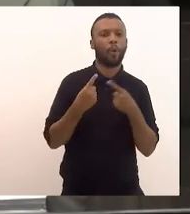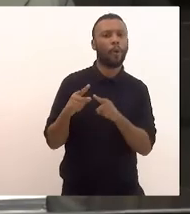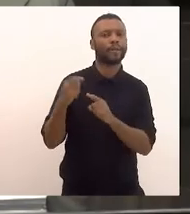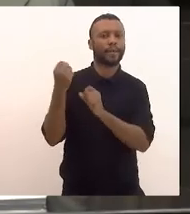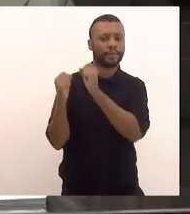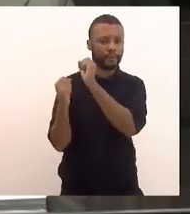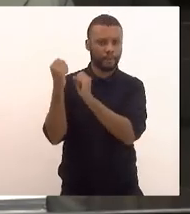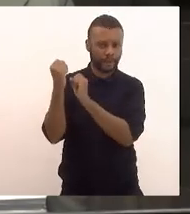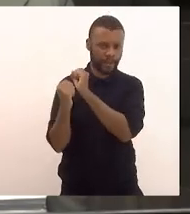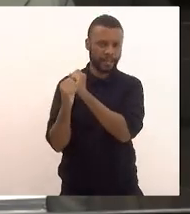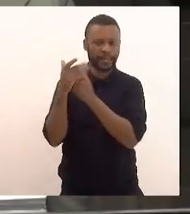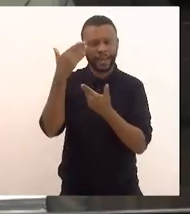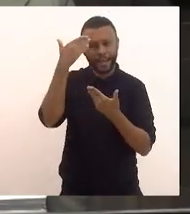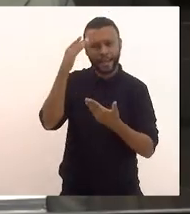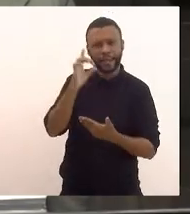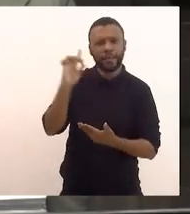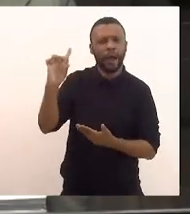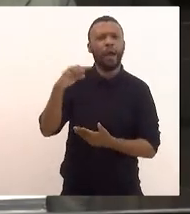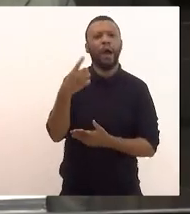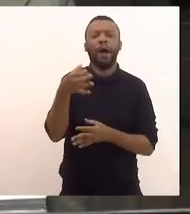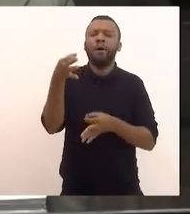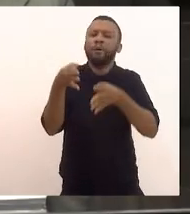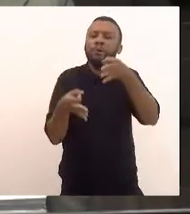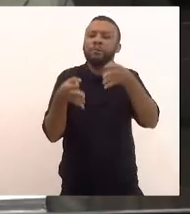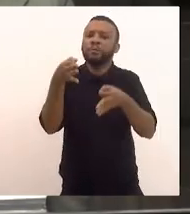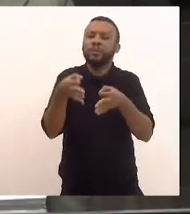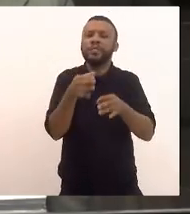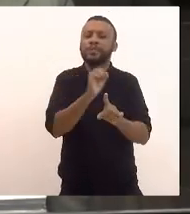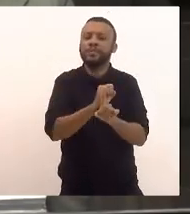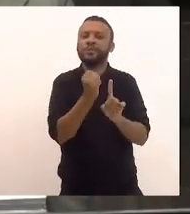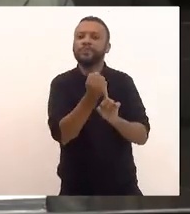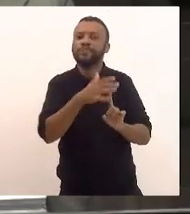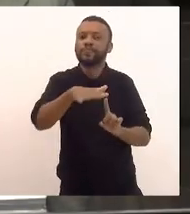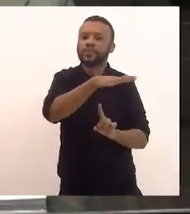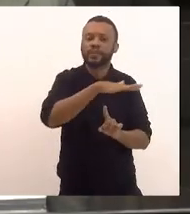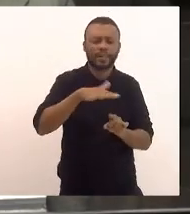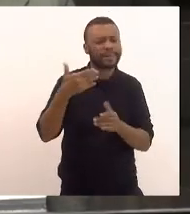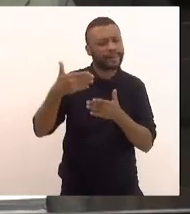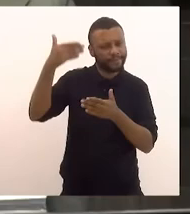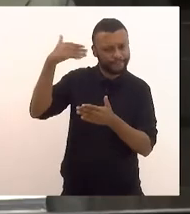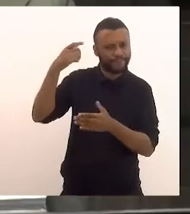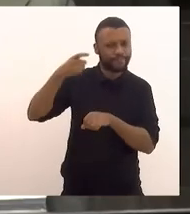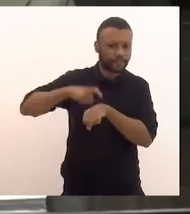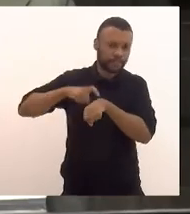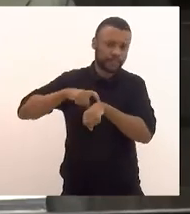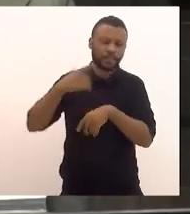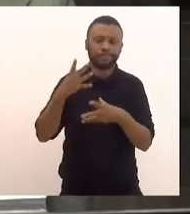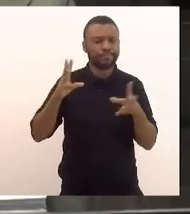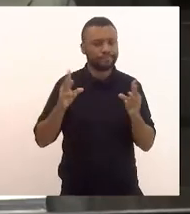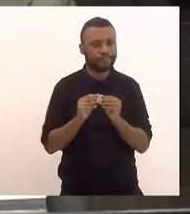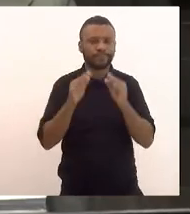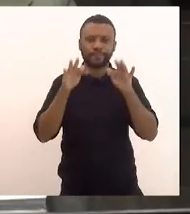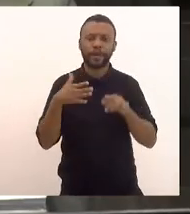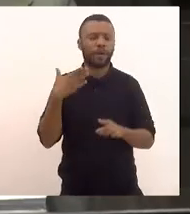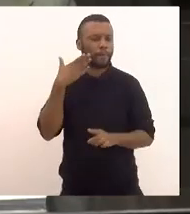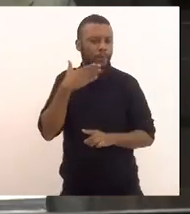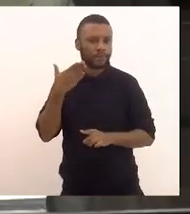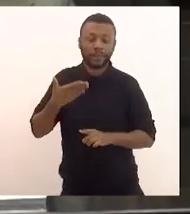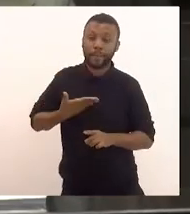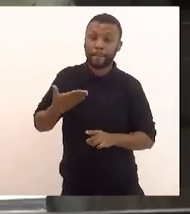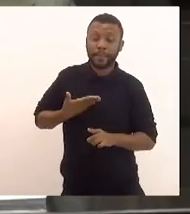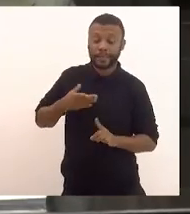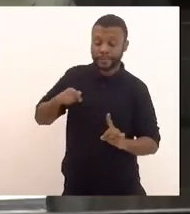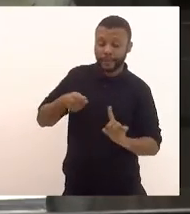e graças a Deus Fizemos muitas justiça social naquele momento então eu saudando e termina no meu discurso é essa amiga que é